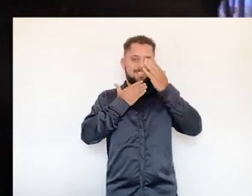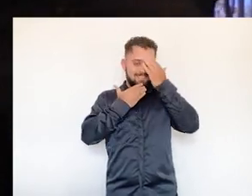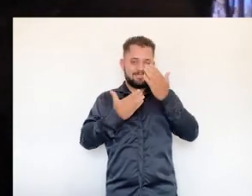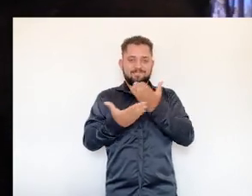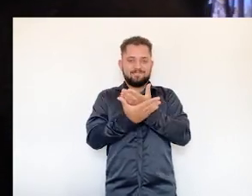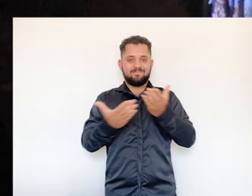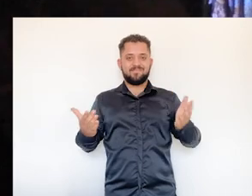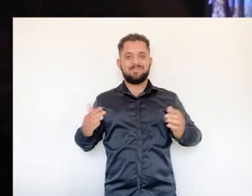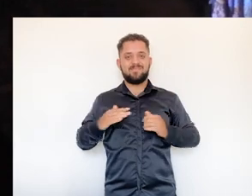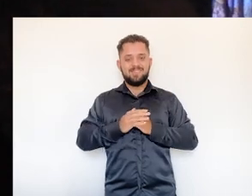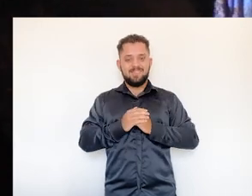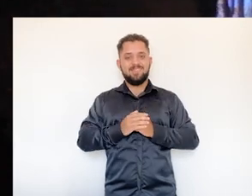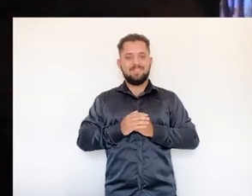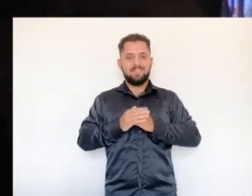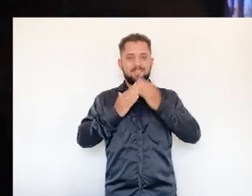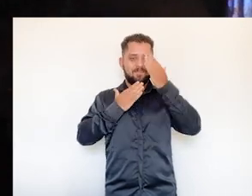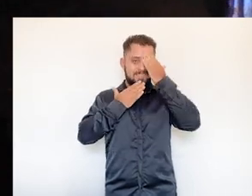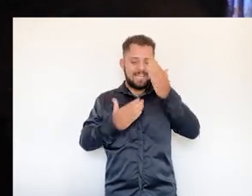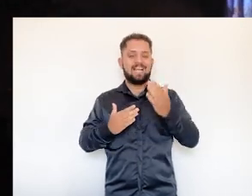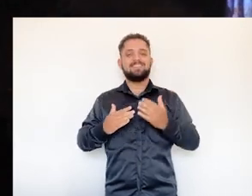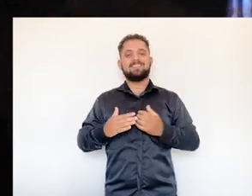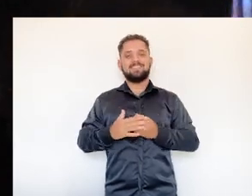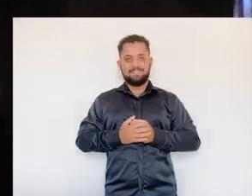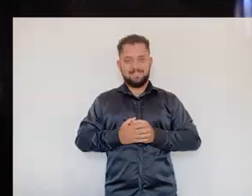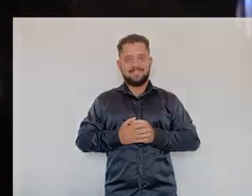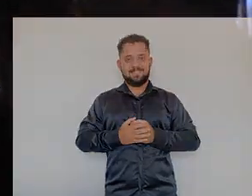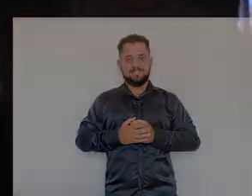E... isso. Obrigada.